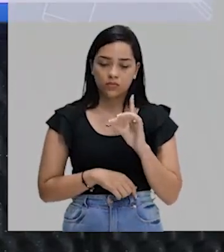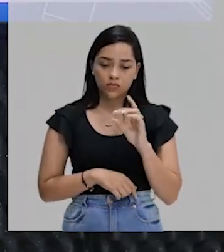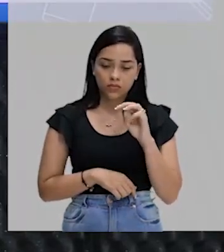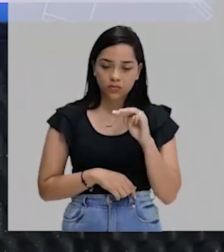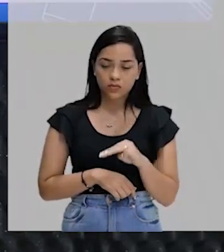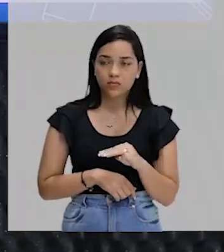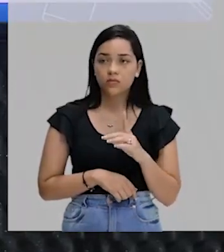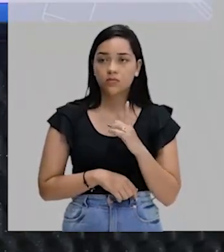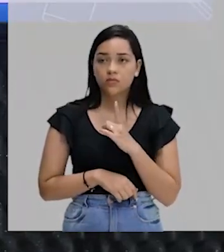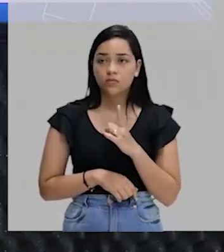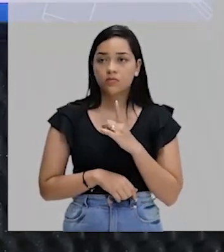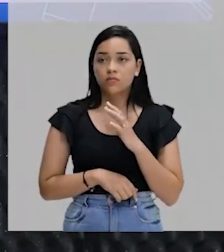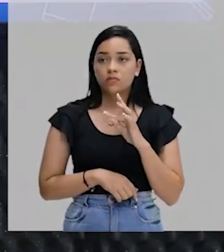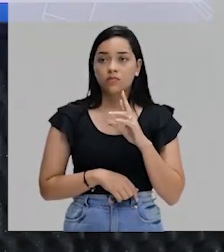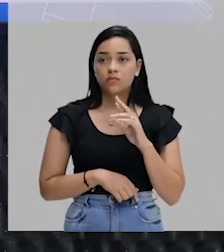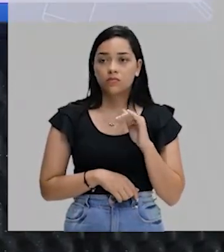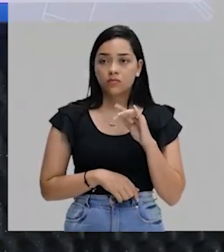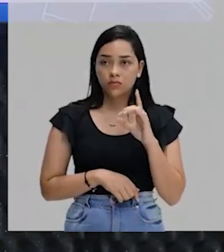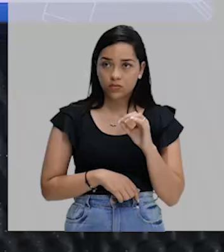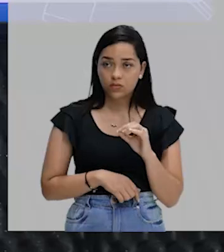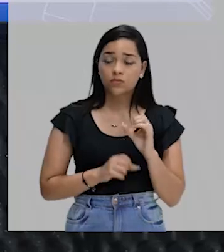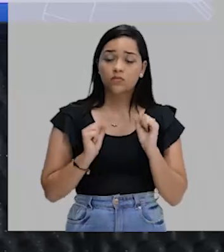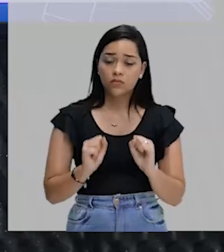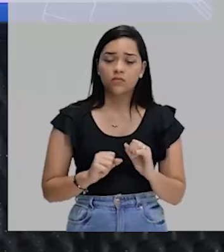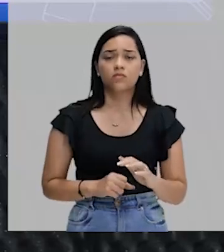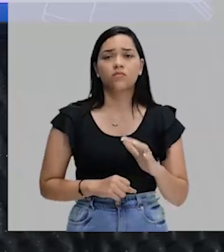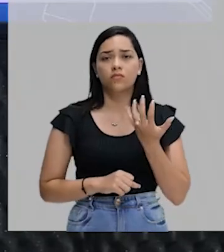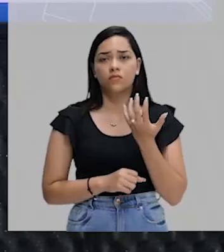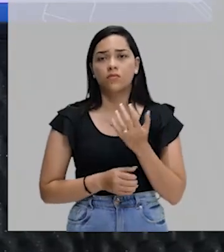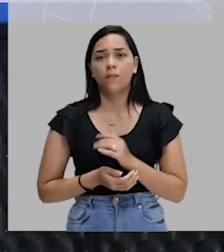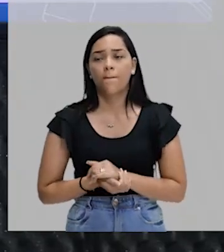estabelecida a partir do Tratado de Madrid fosse cumprida,